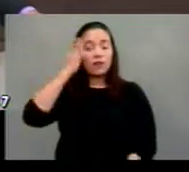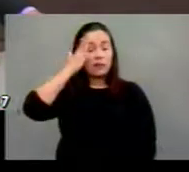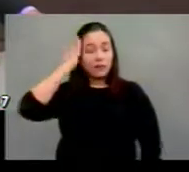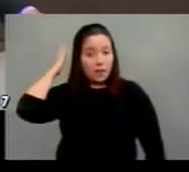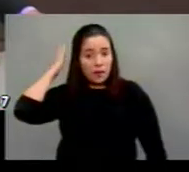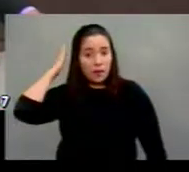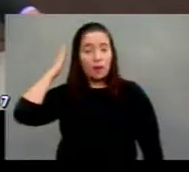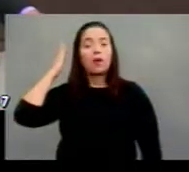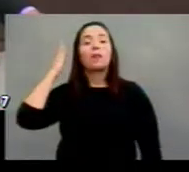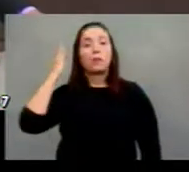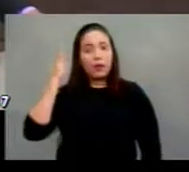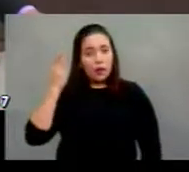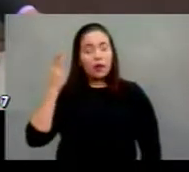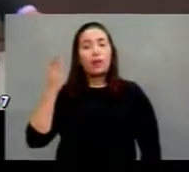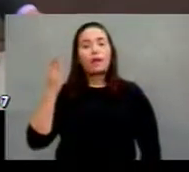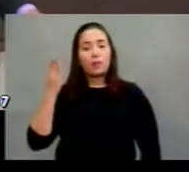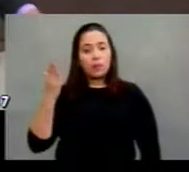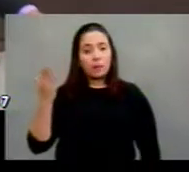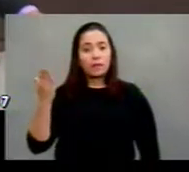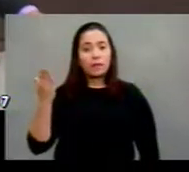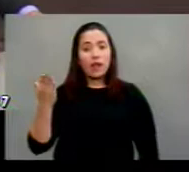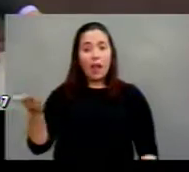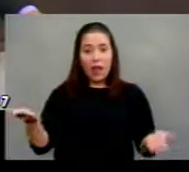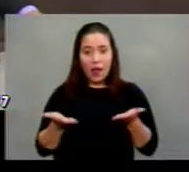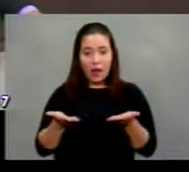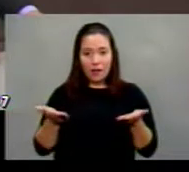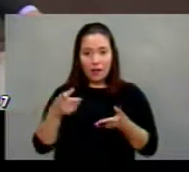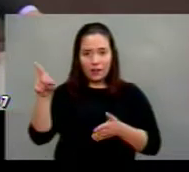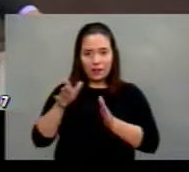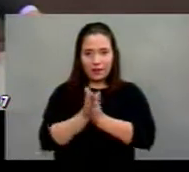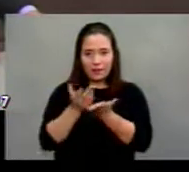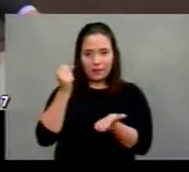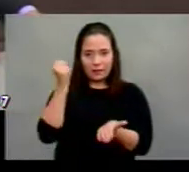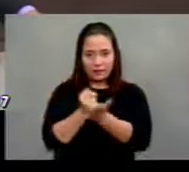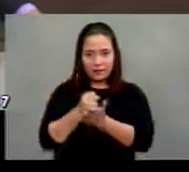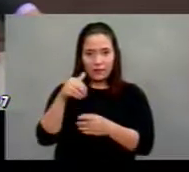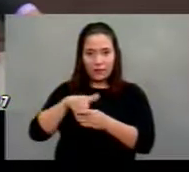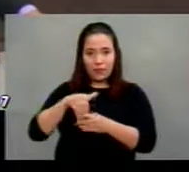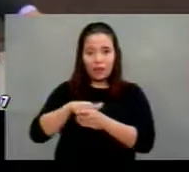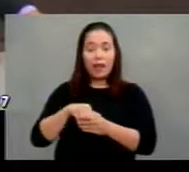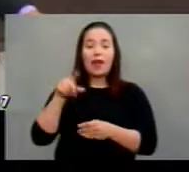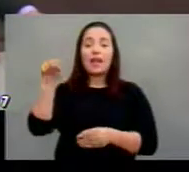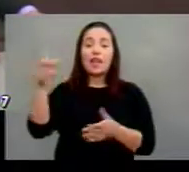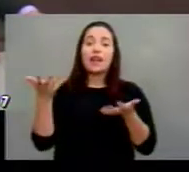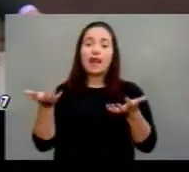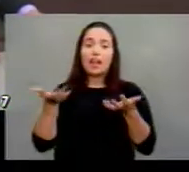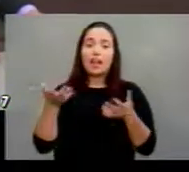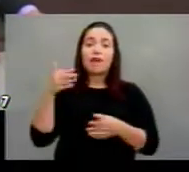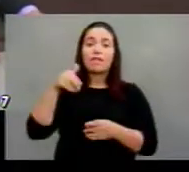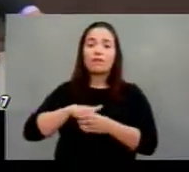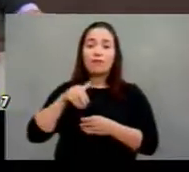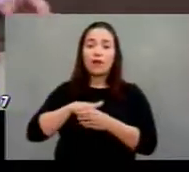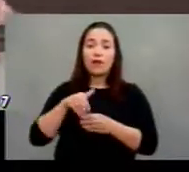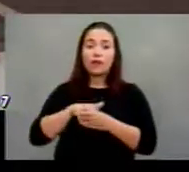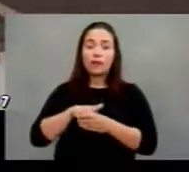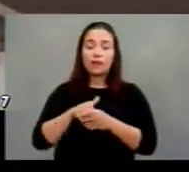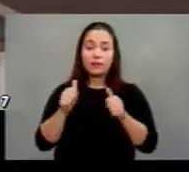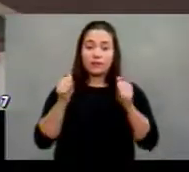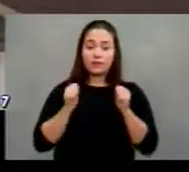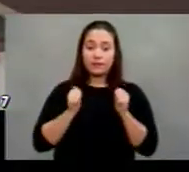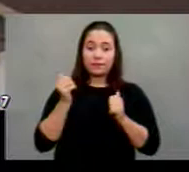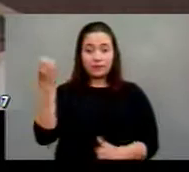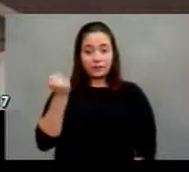agenda contra estas reformas. Agora que passou a reforma trabalhista no Senado, ele vai querer aprovar a toque de caixa a reforma da